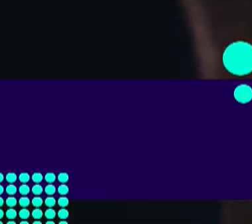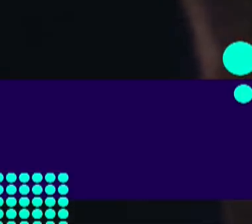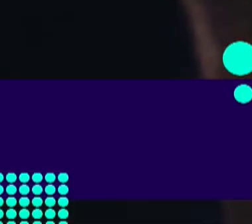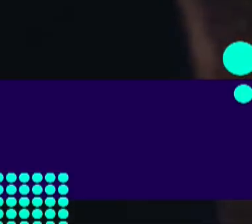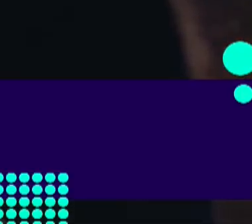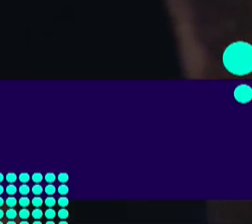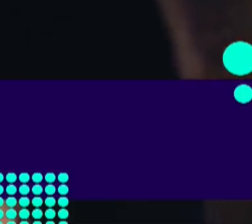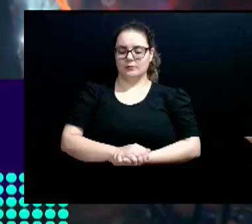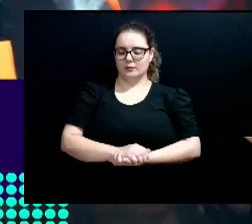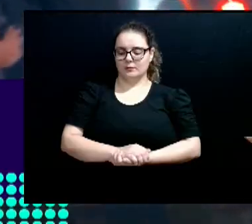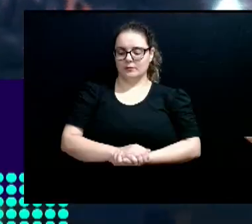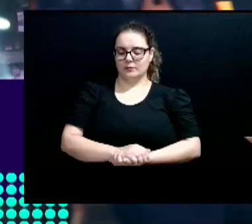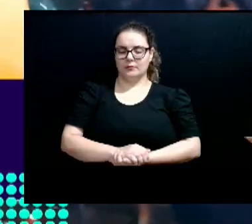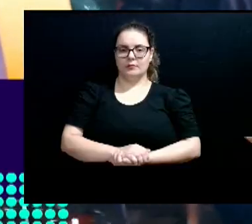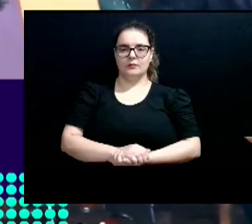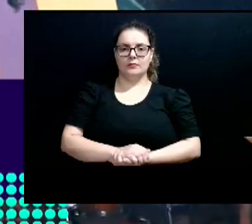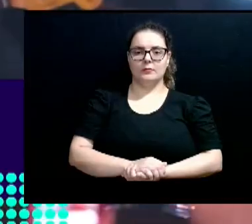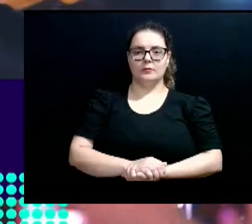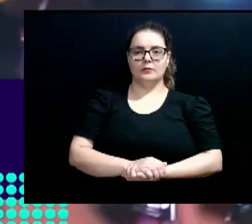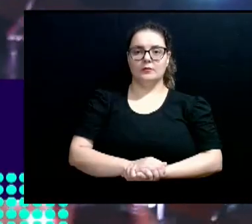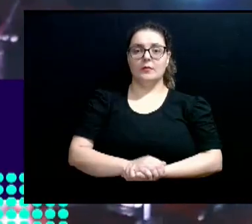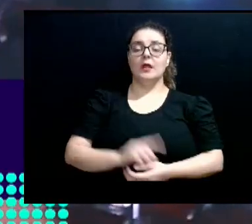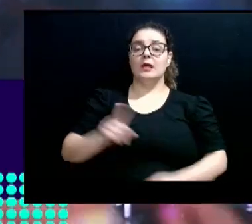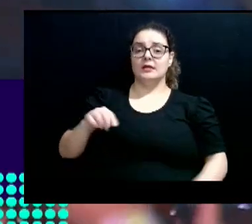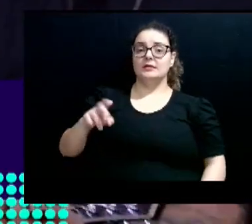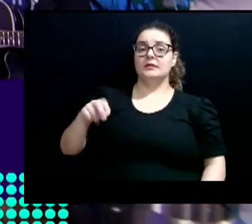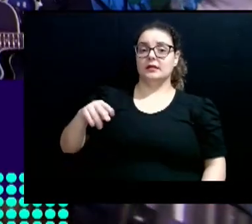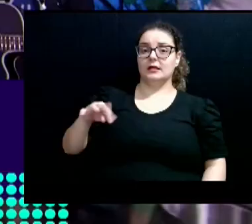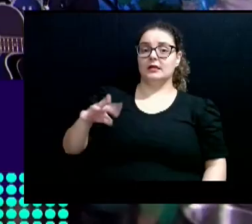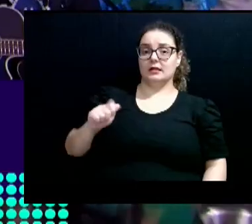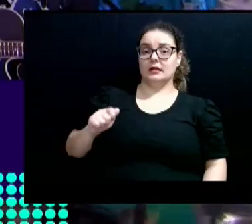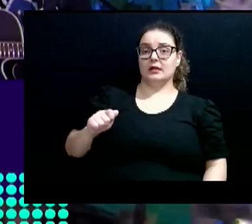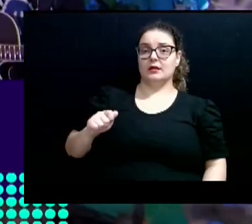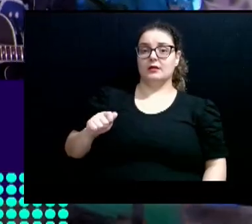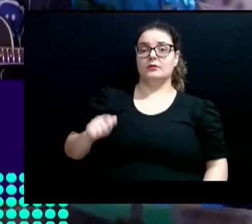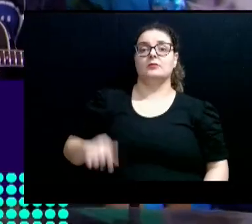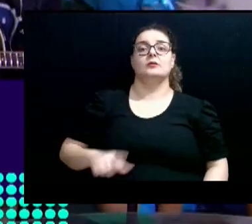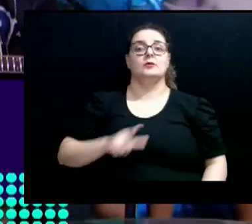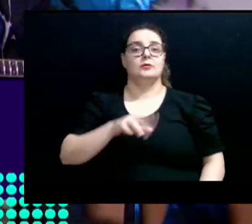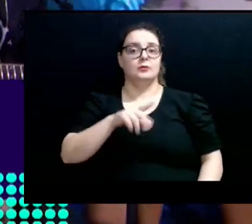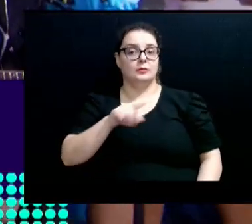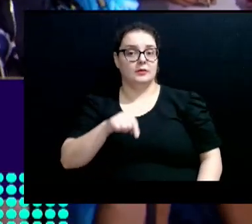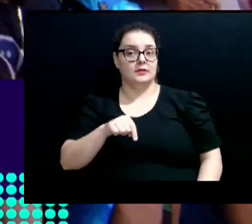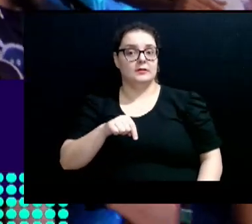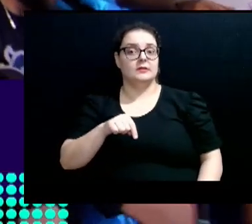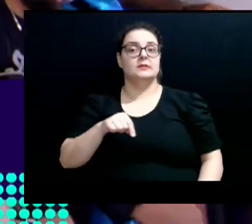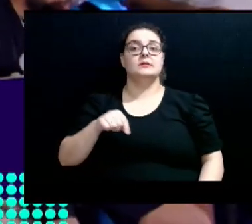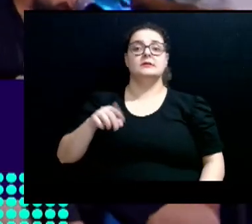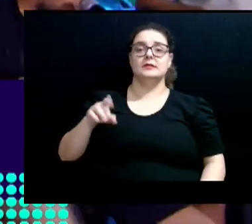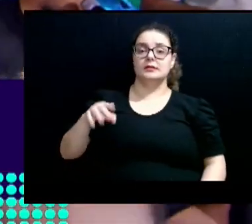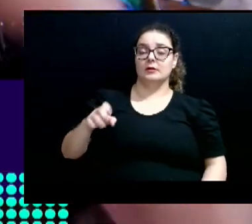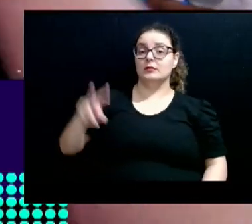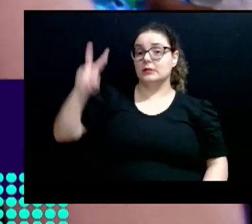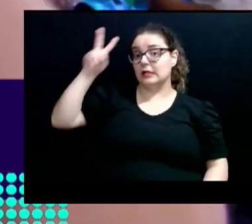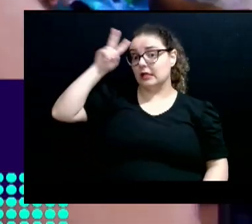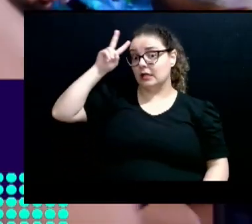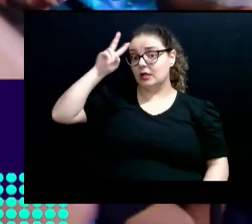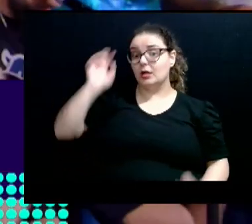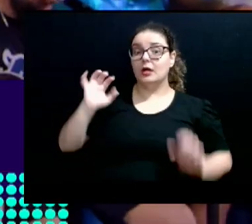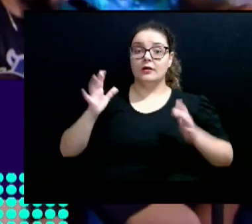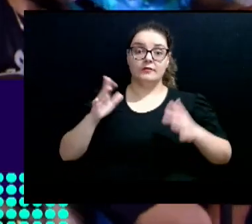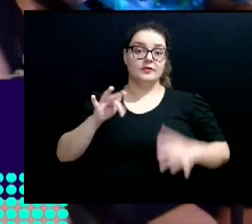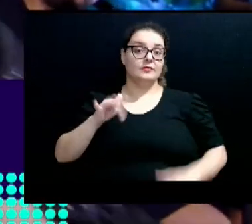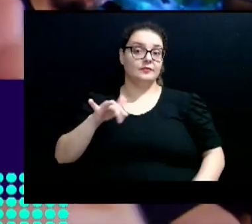Zé Neto e Cristiano, Luiz Miguel e Daniel. Já na segunda-feira, a Festa do Figo recebe